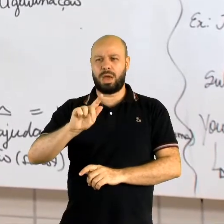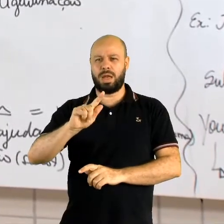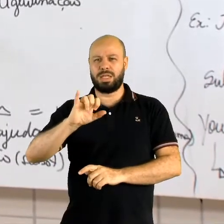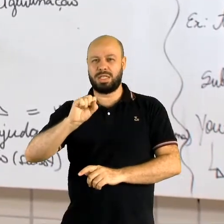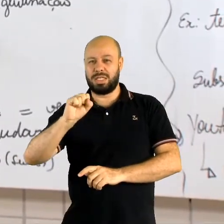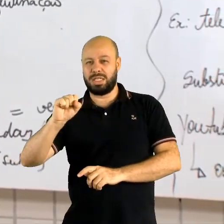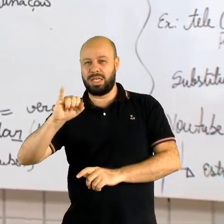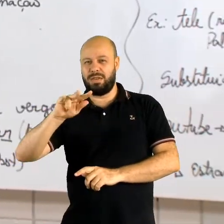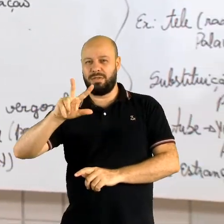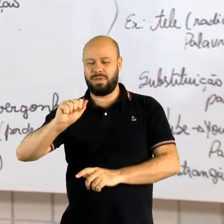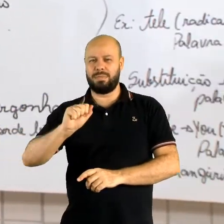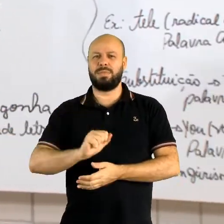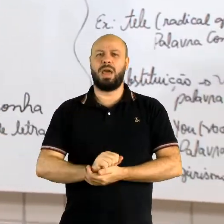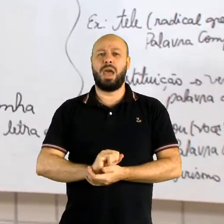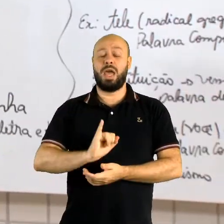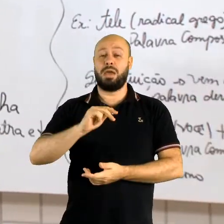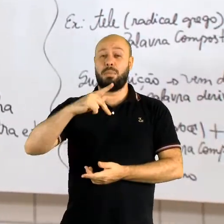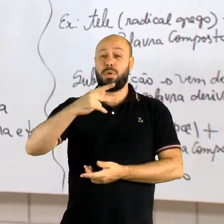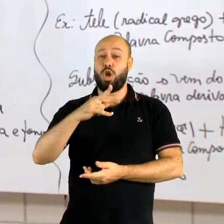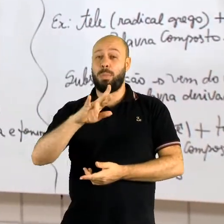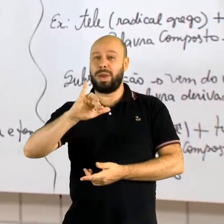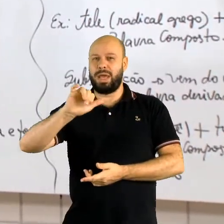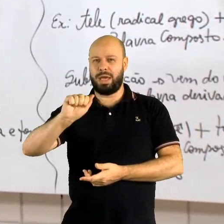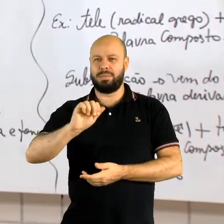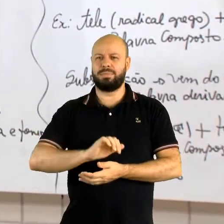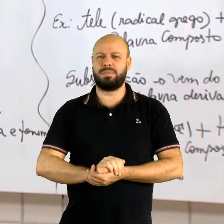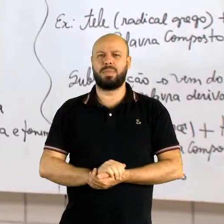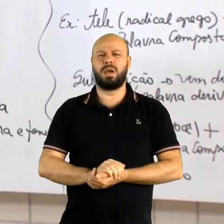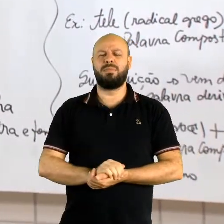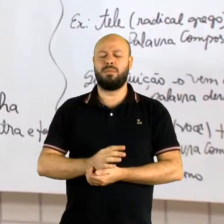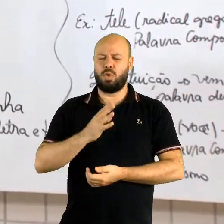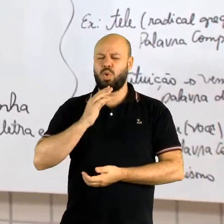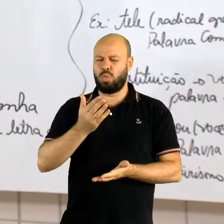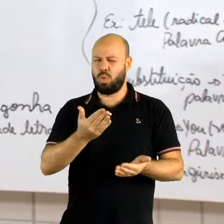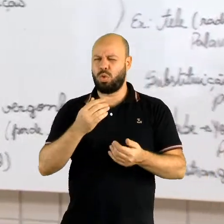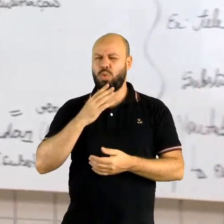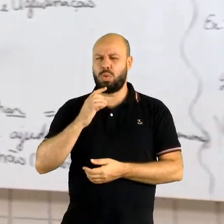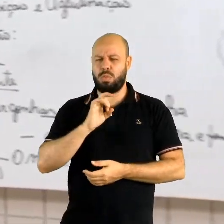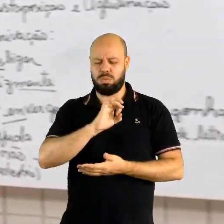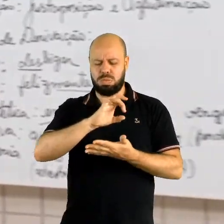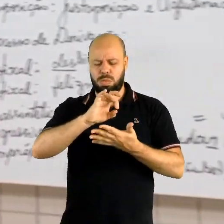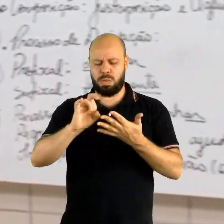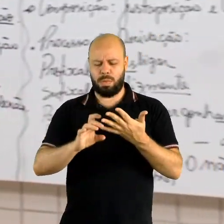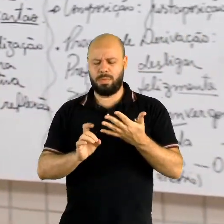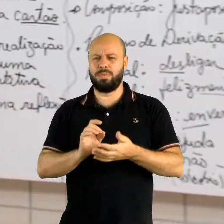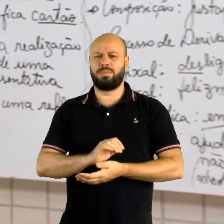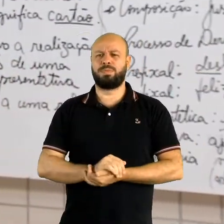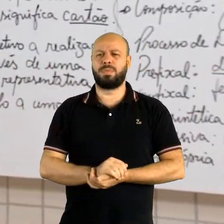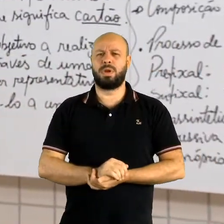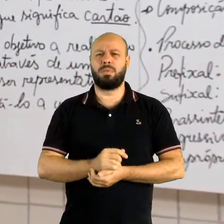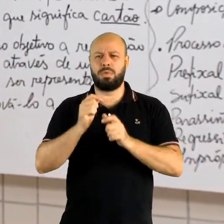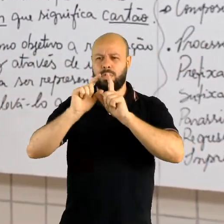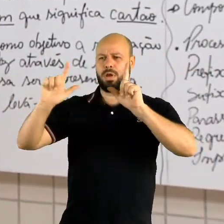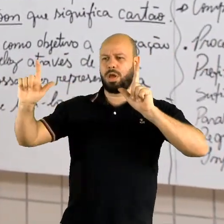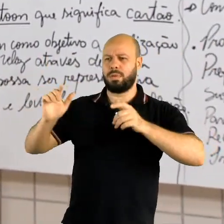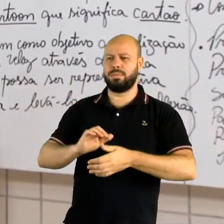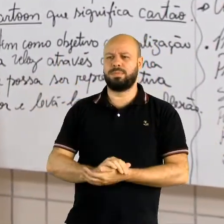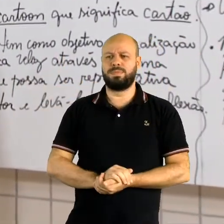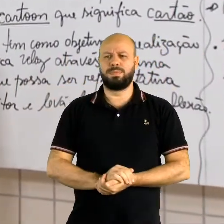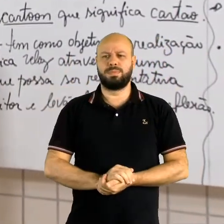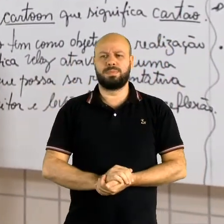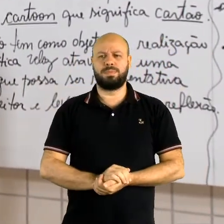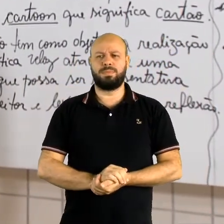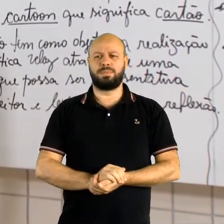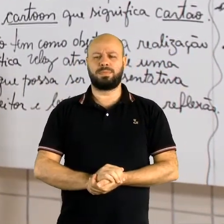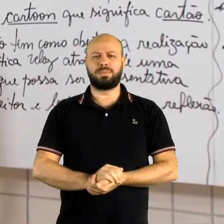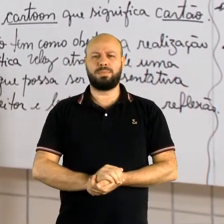regressiva e imprópria. Vamos lá conhecer o que é cada uma delas? Na tela, por favor.